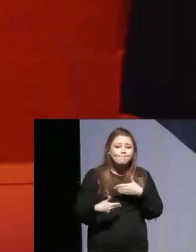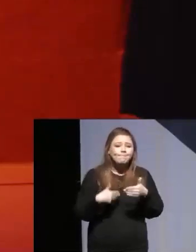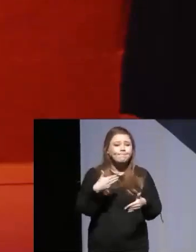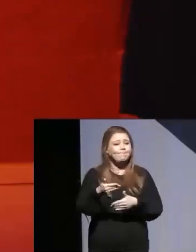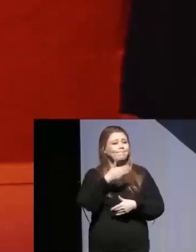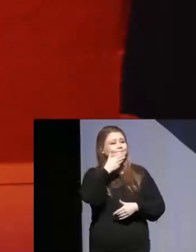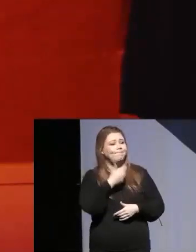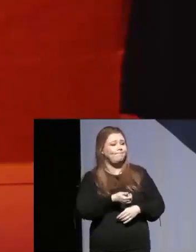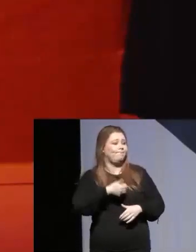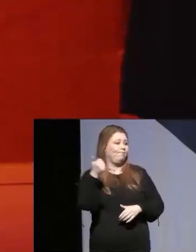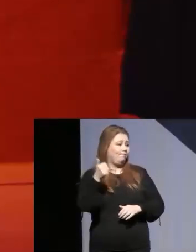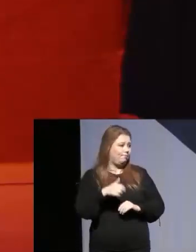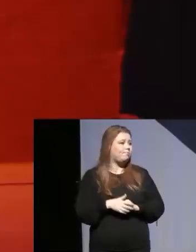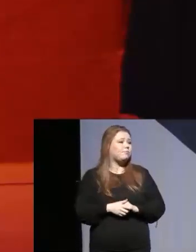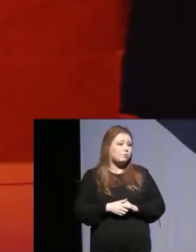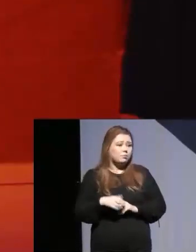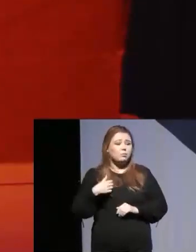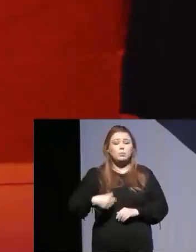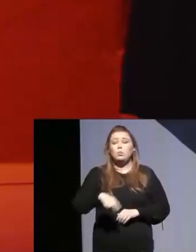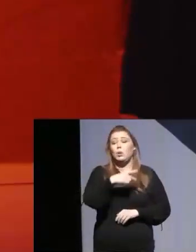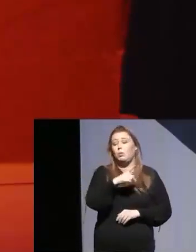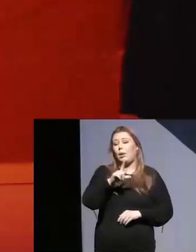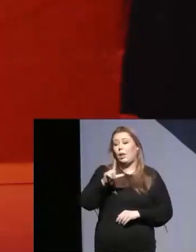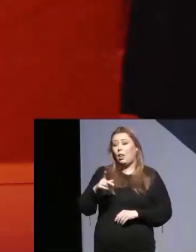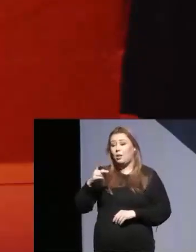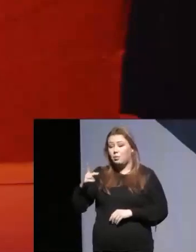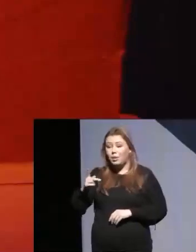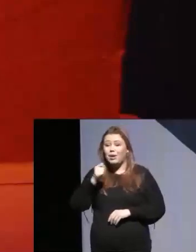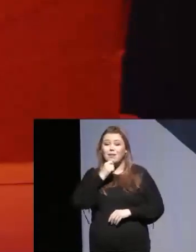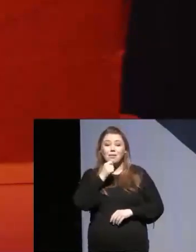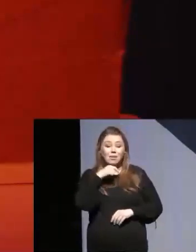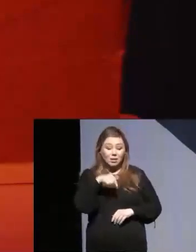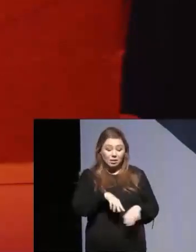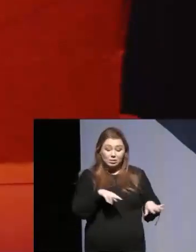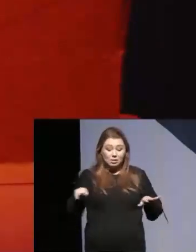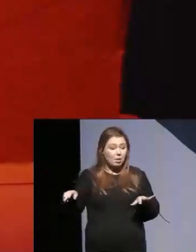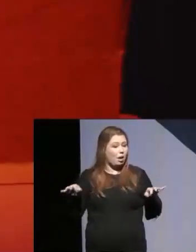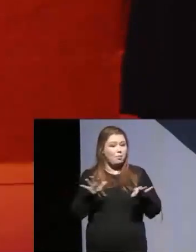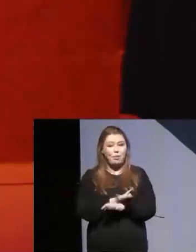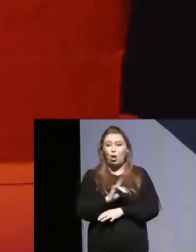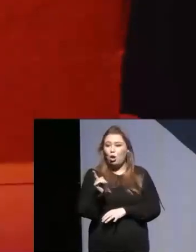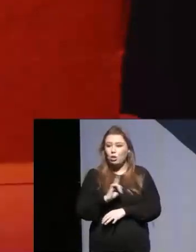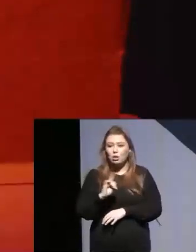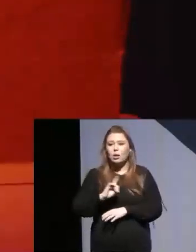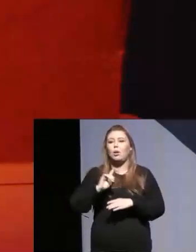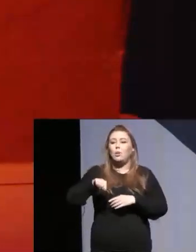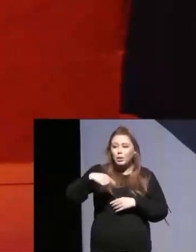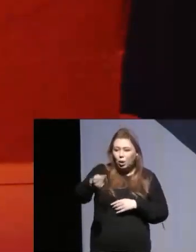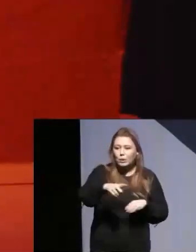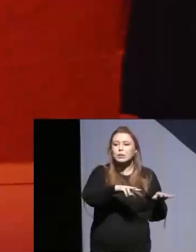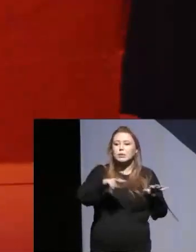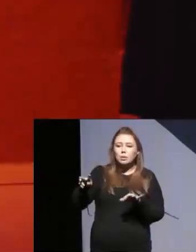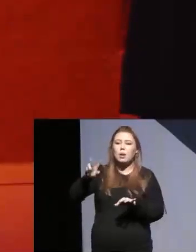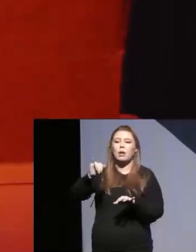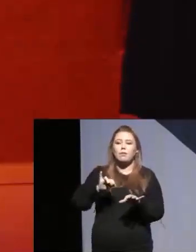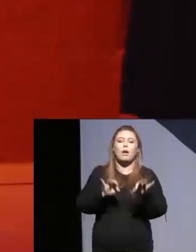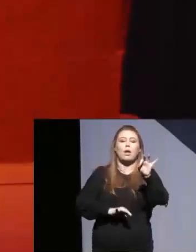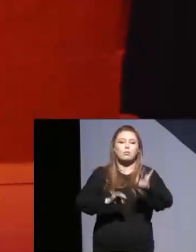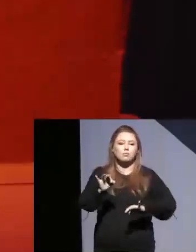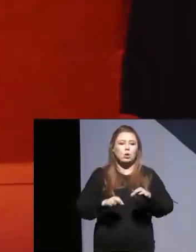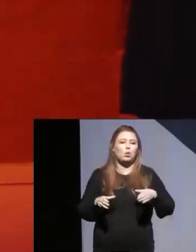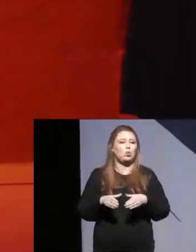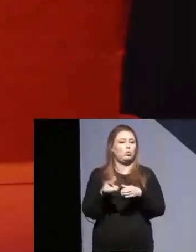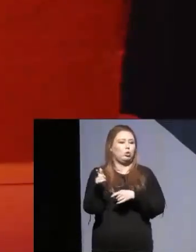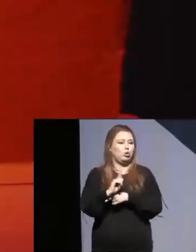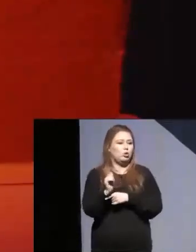E que esse PLP que não veio essa semana, deve vir na próxima, do que vai regulamentar o comitê gestor,